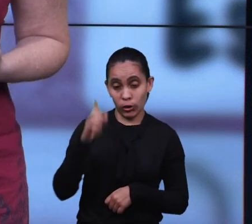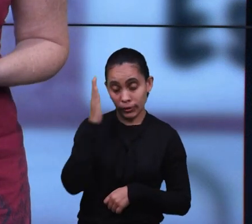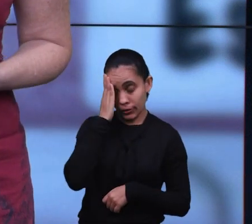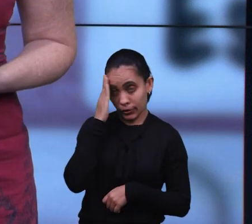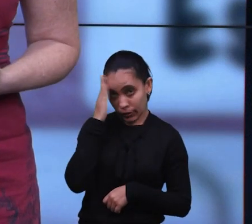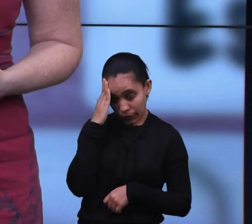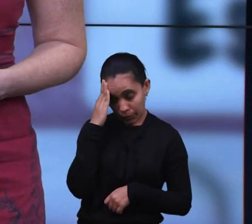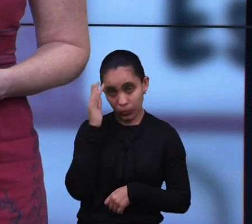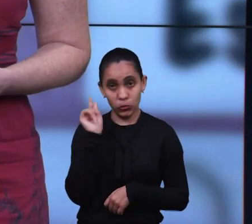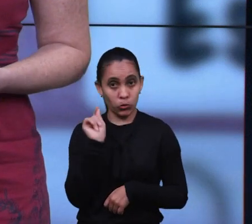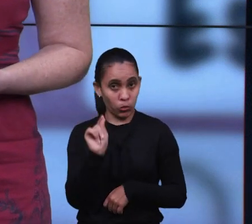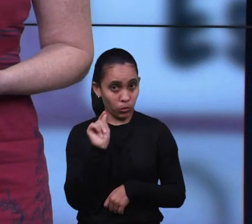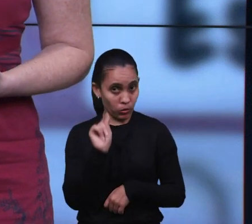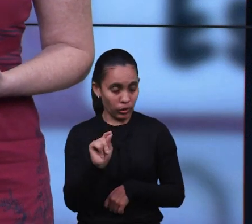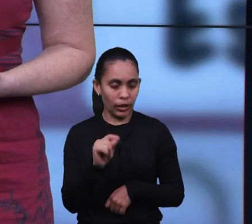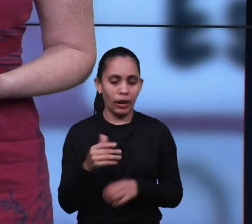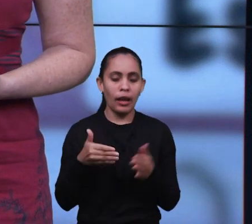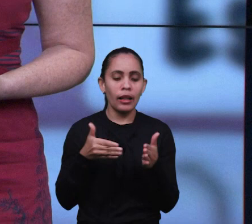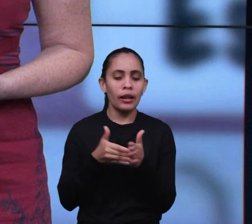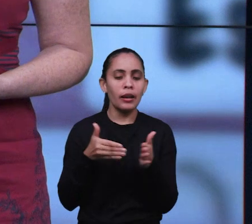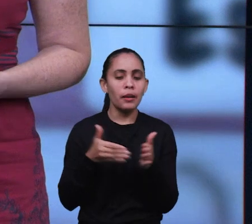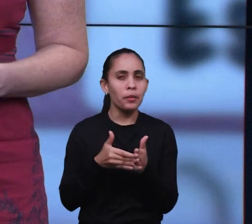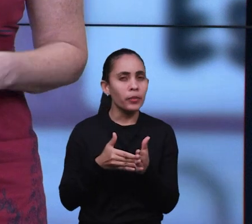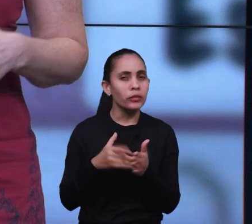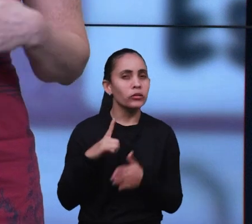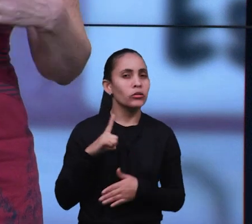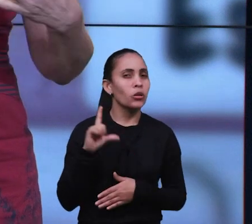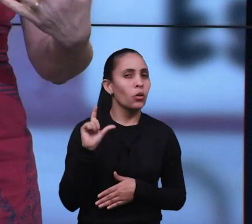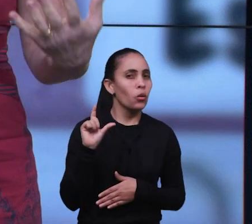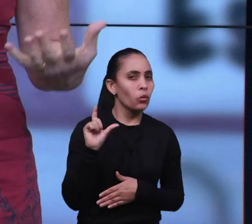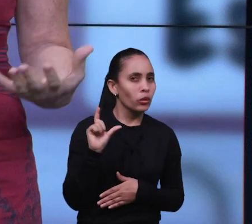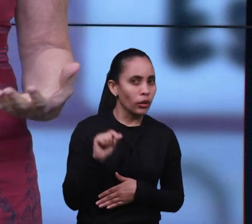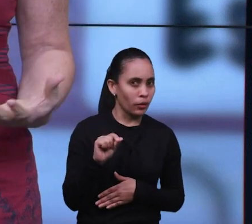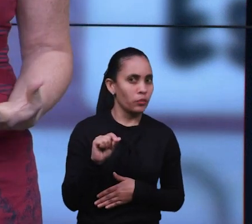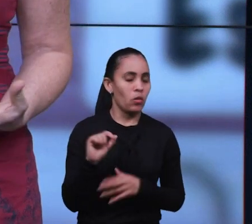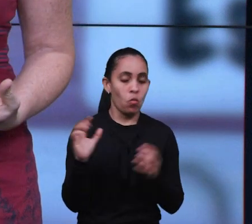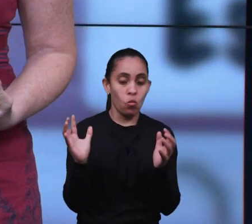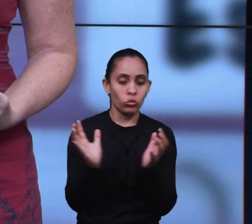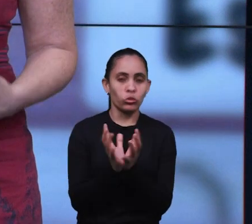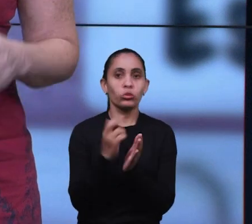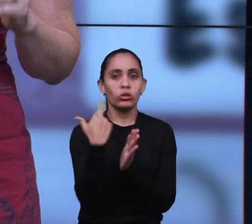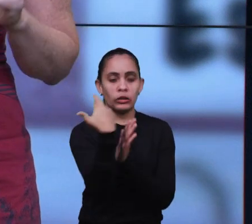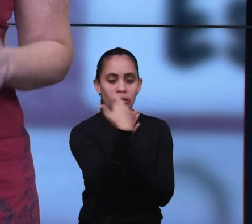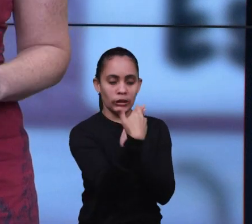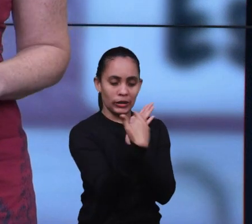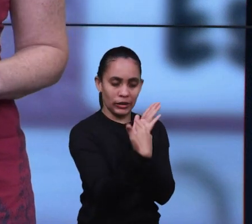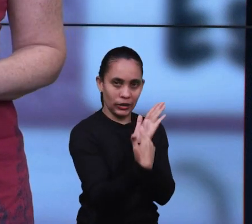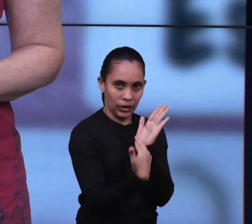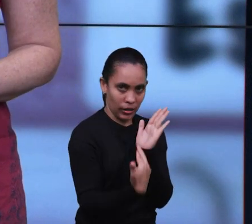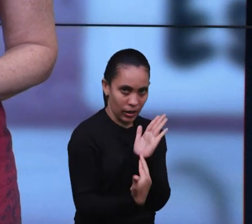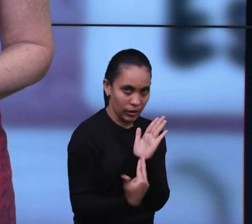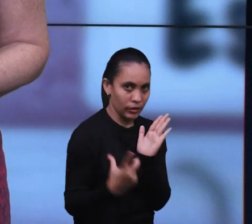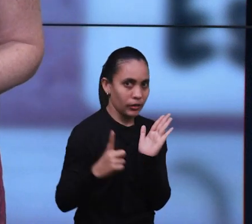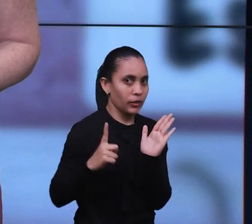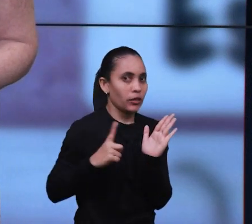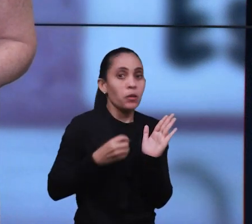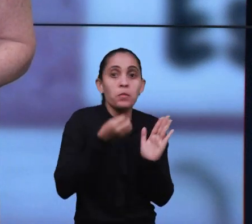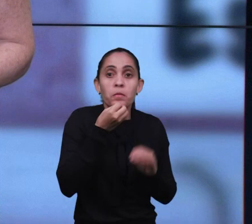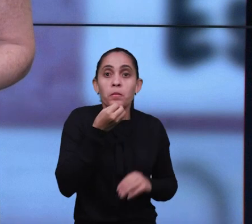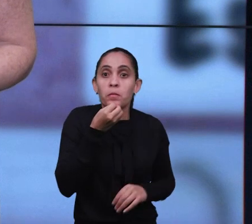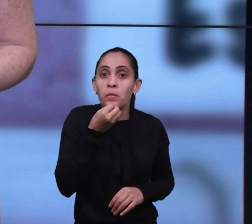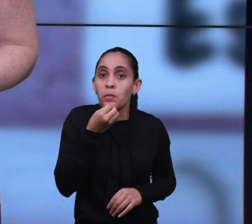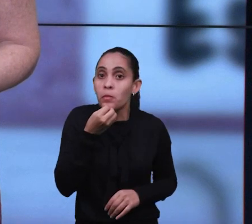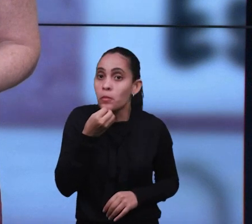Quando entendemos que o estabelecimento de limites é um conjunto de regras e comportamento que gera